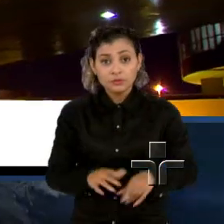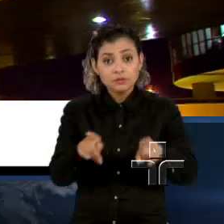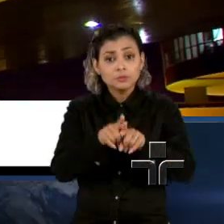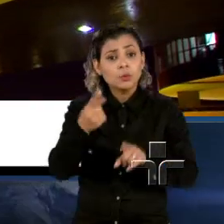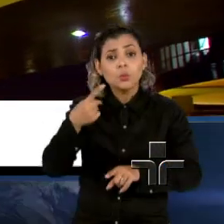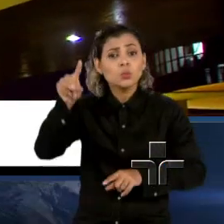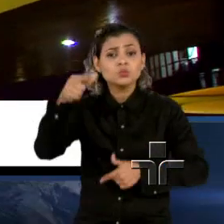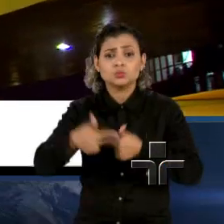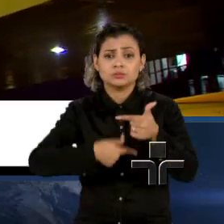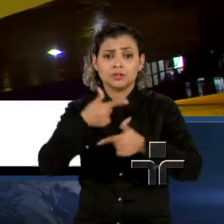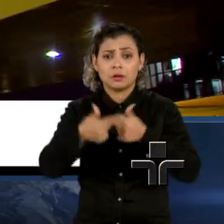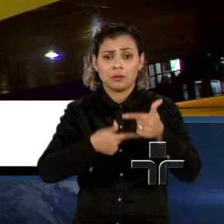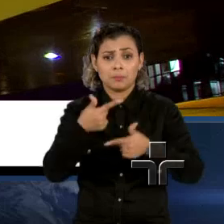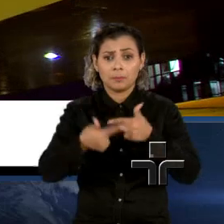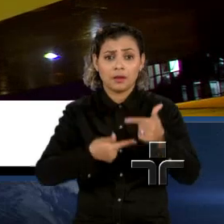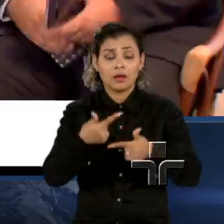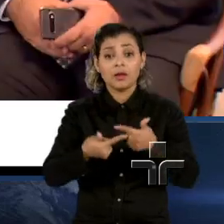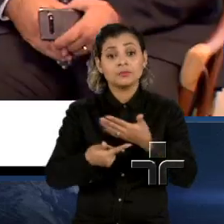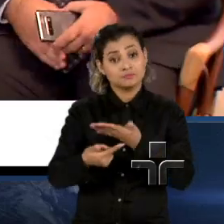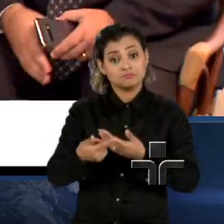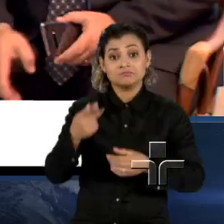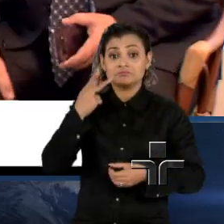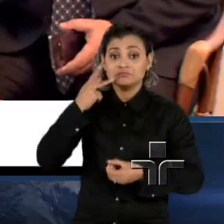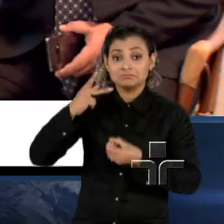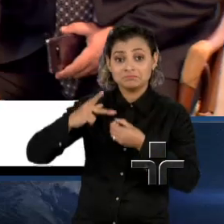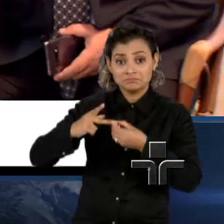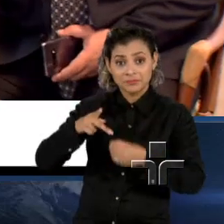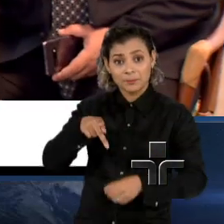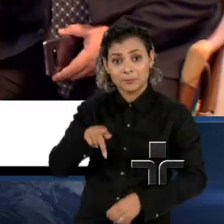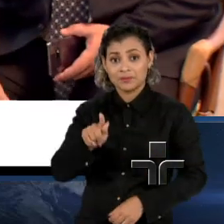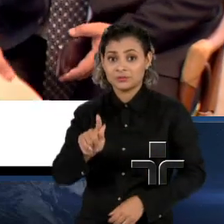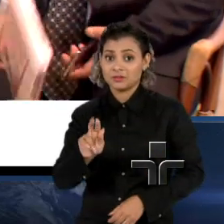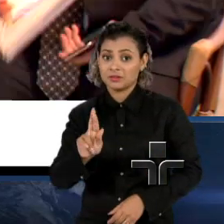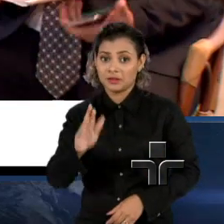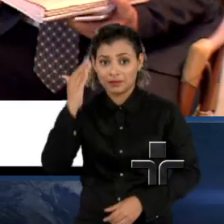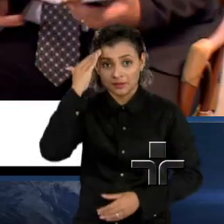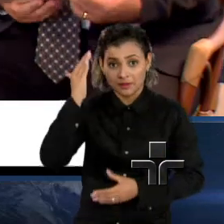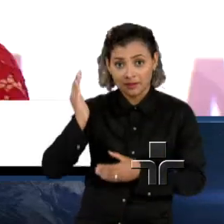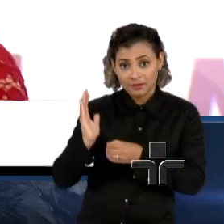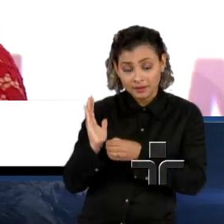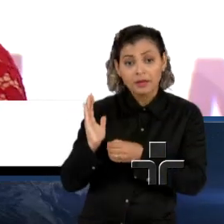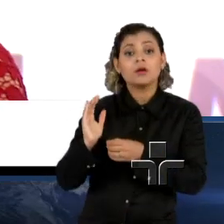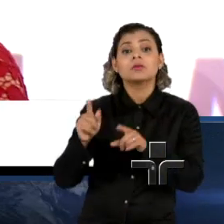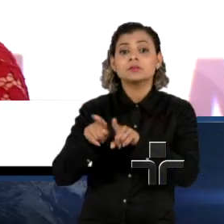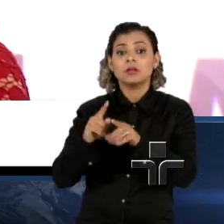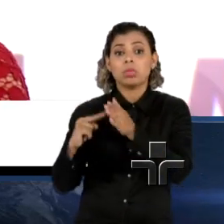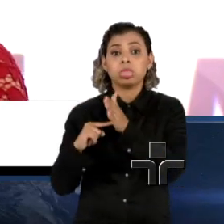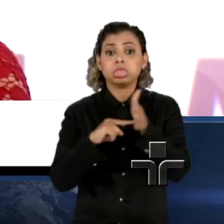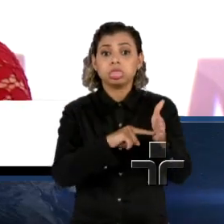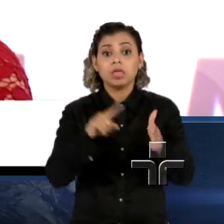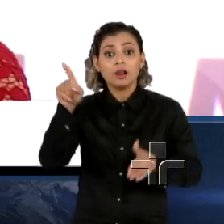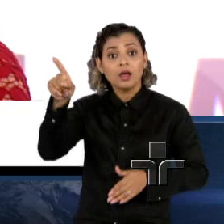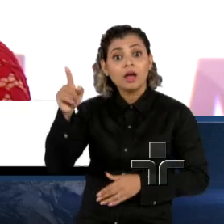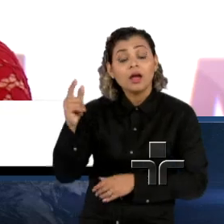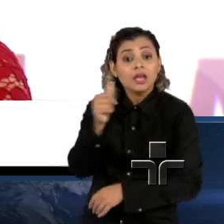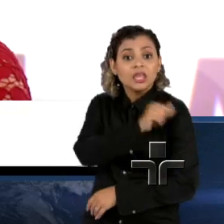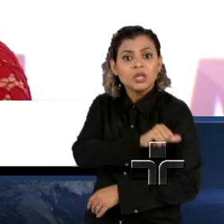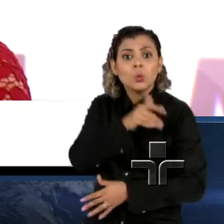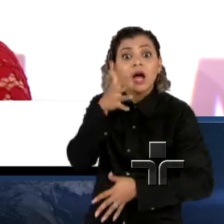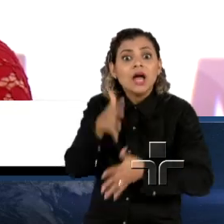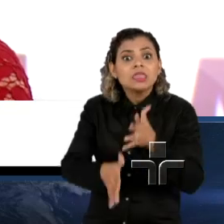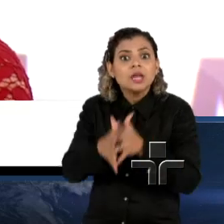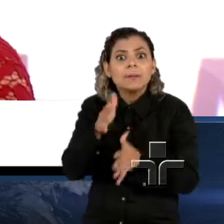dia à frente da Procuradoria-Geral da República, Raquel Dodge denuncia conselheiro do Tribunal de Contas do Rio por atrapalhar